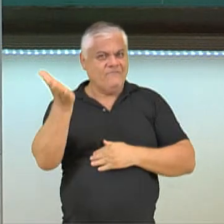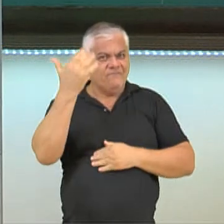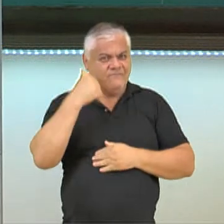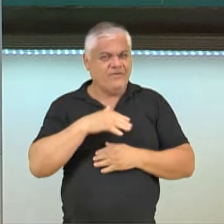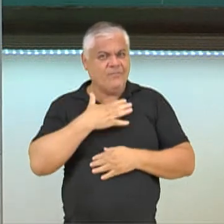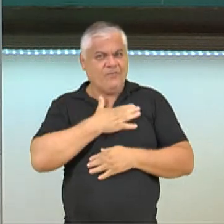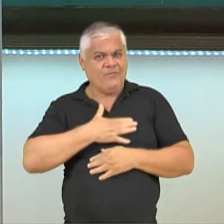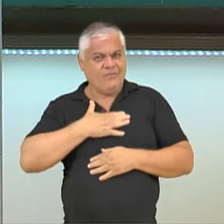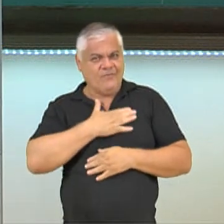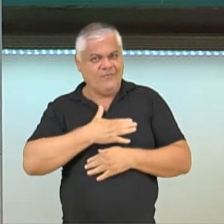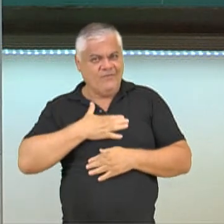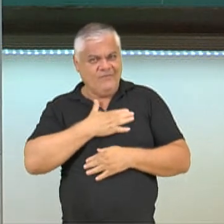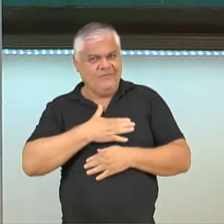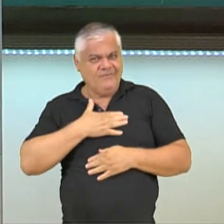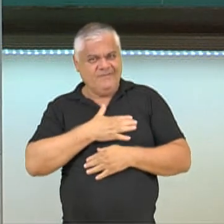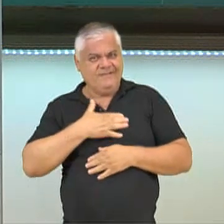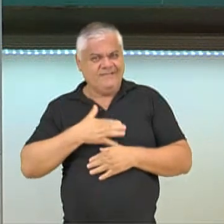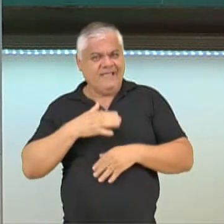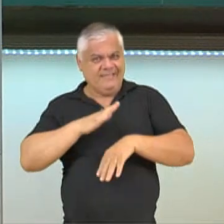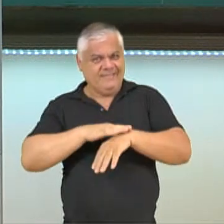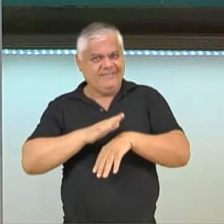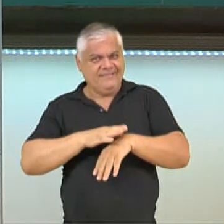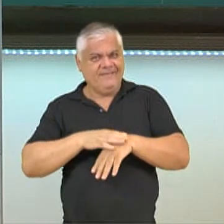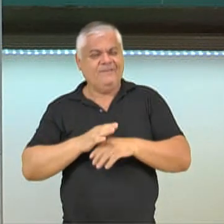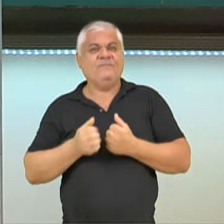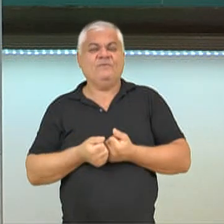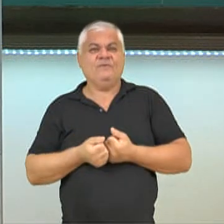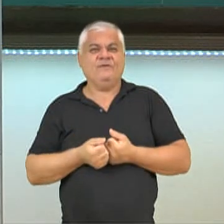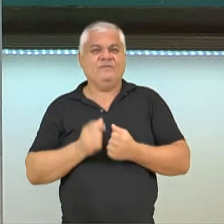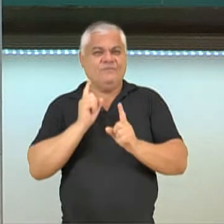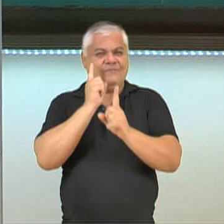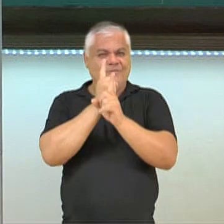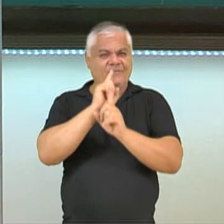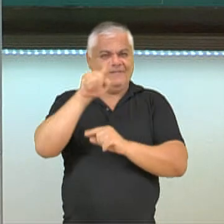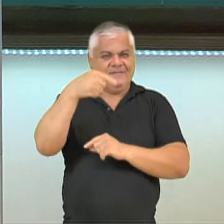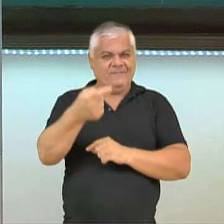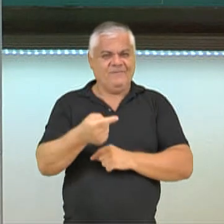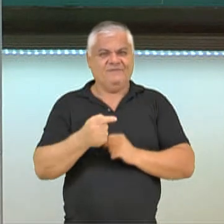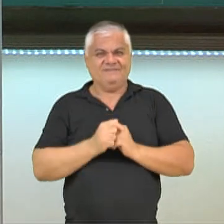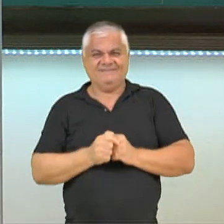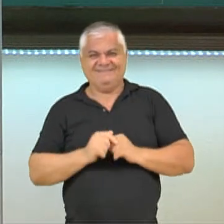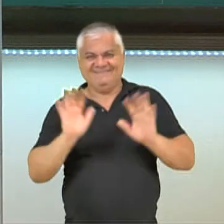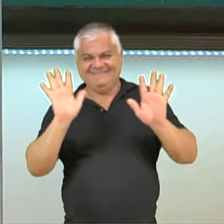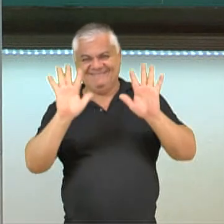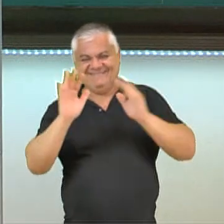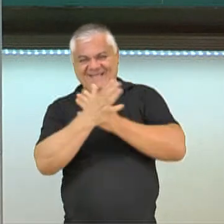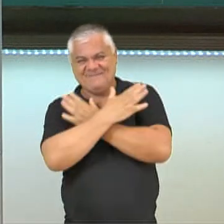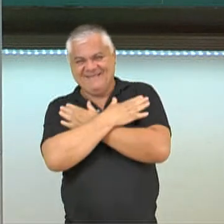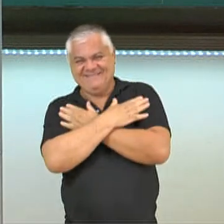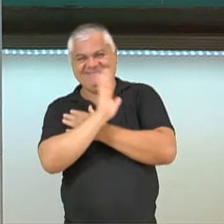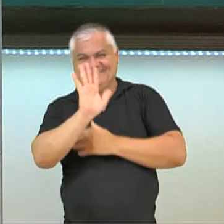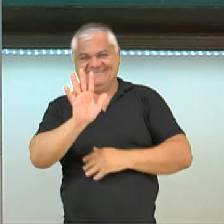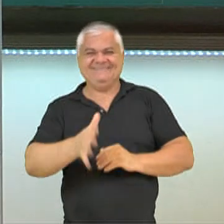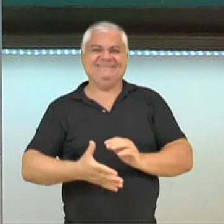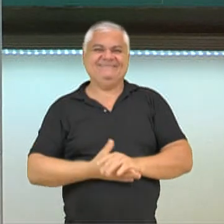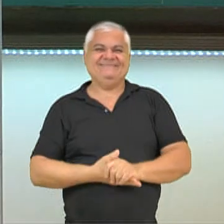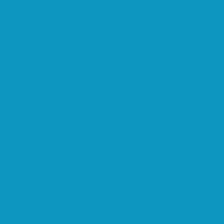começar a gostar, porque quando a gente gosta, a gente entende melhor, tá bom? E nos vemos na próxima aula, tá bom? Um grande abraço, tchau!